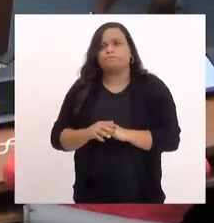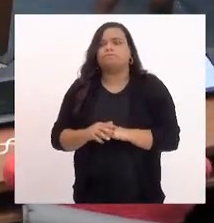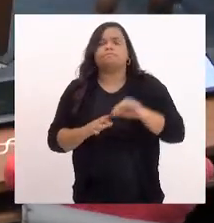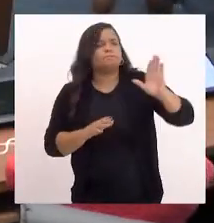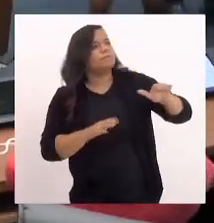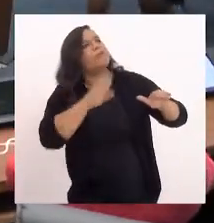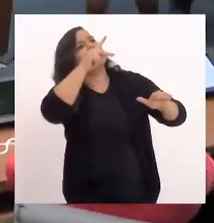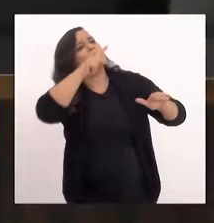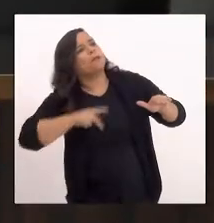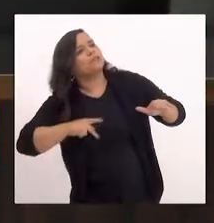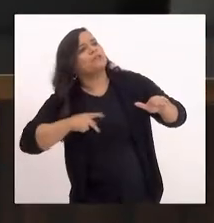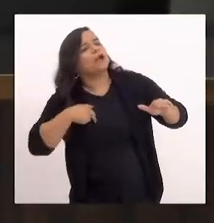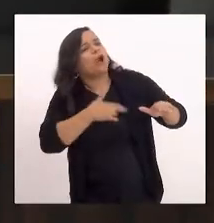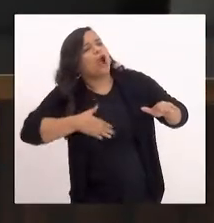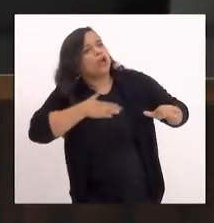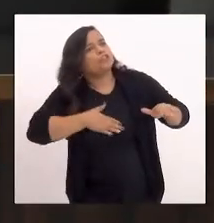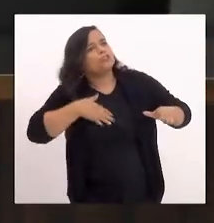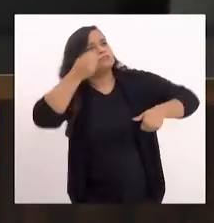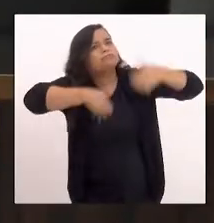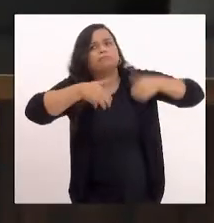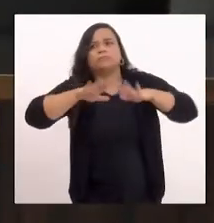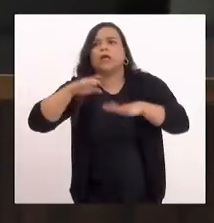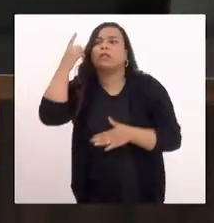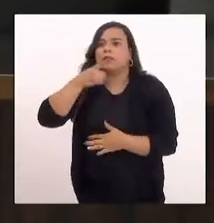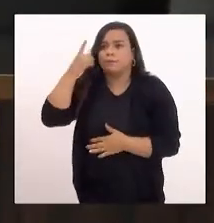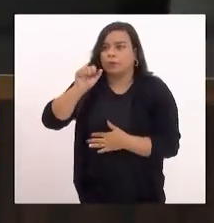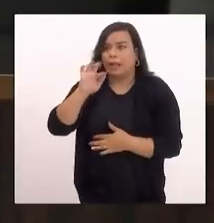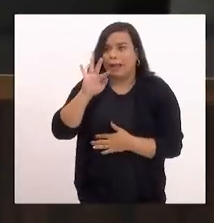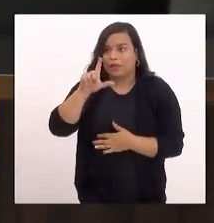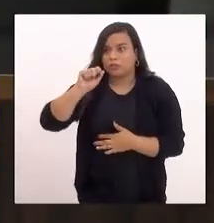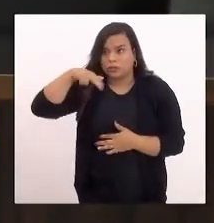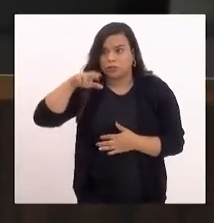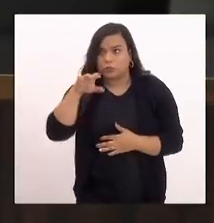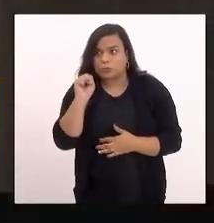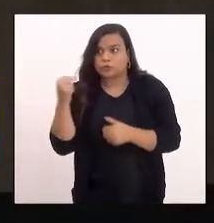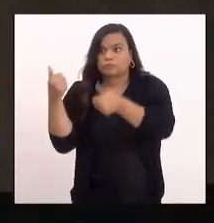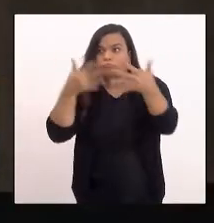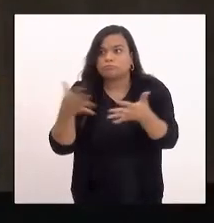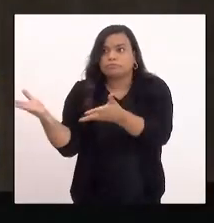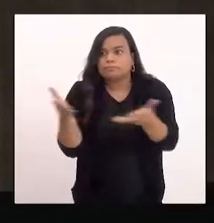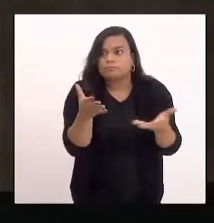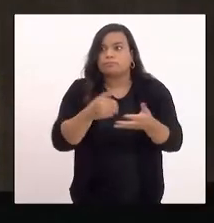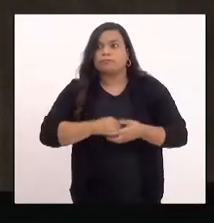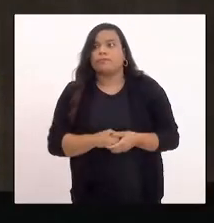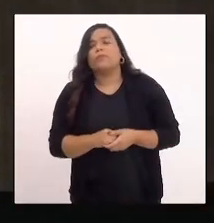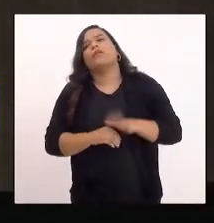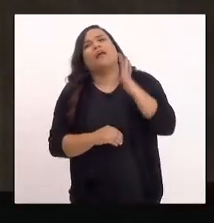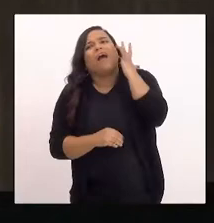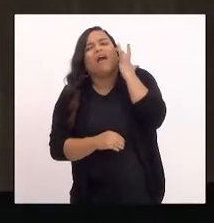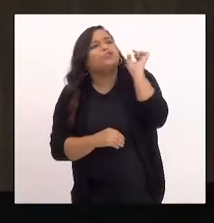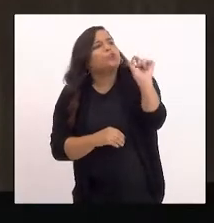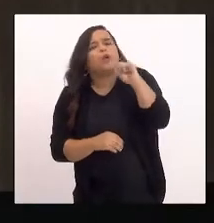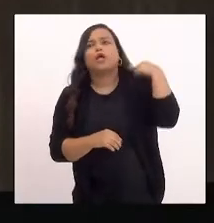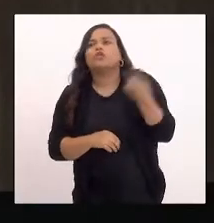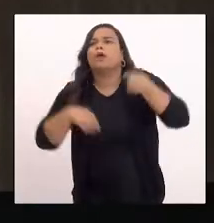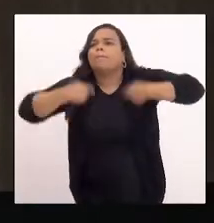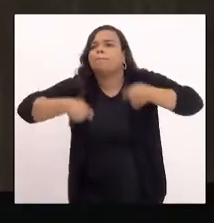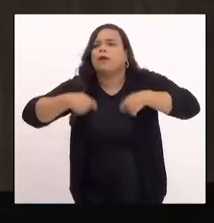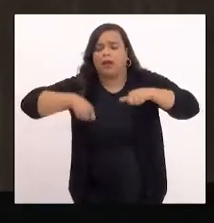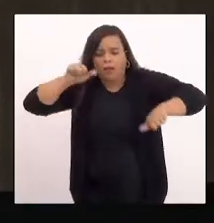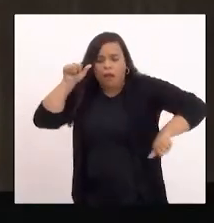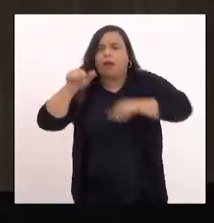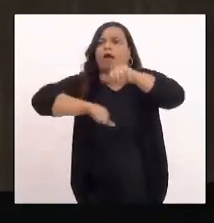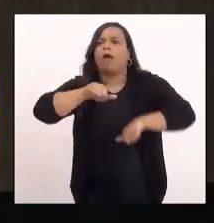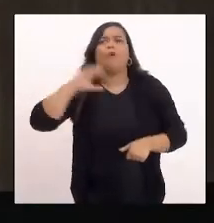uma palavra sobre deputado Atila Nunes. Eu acho que nós temos que fazer uma alteração